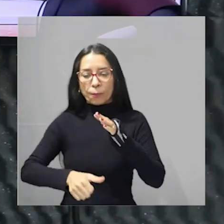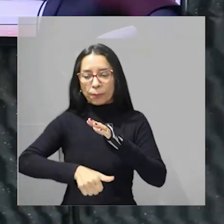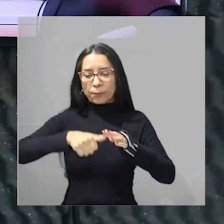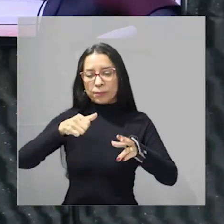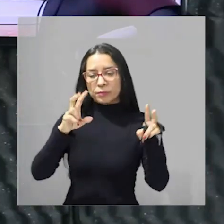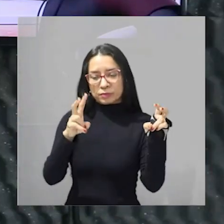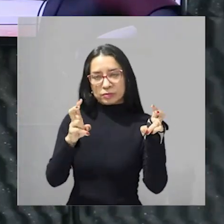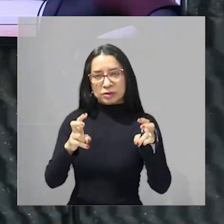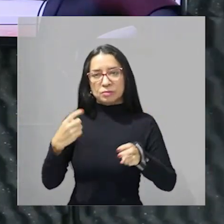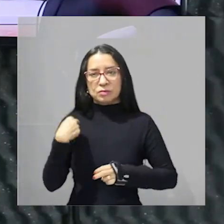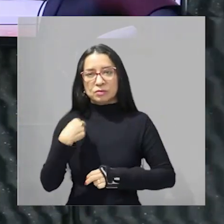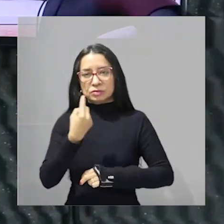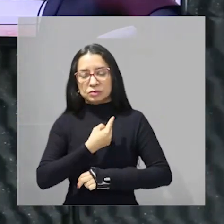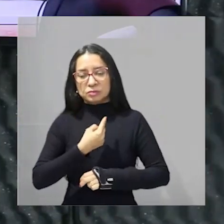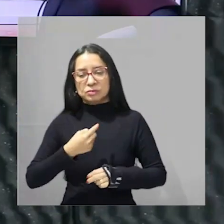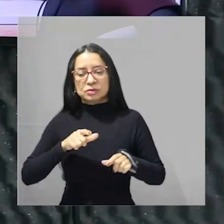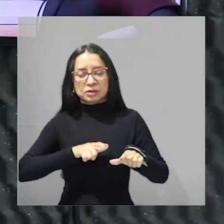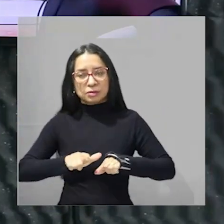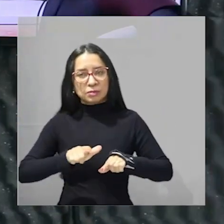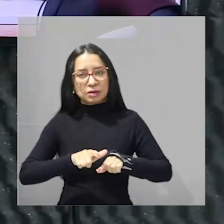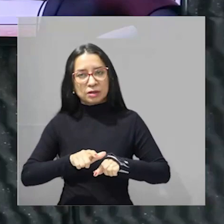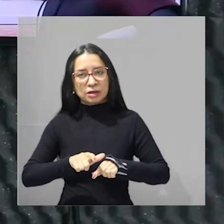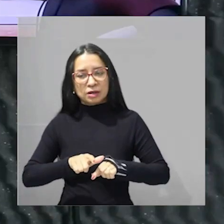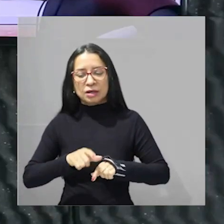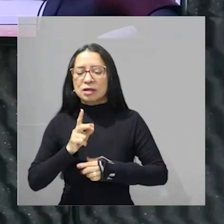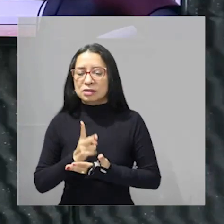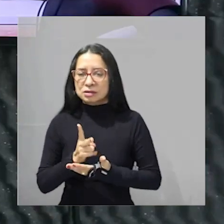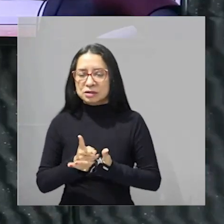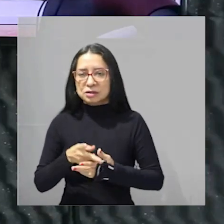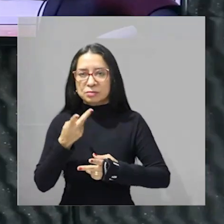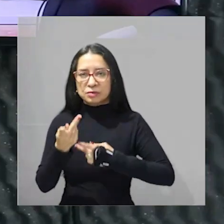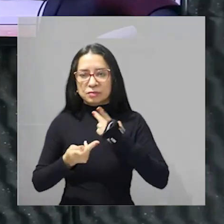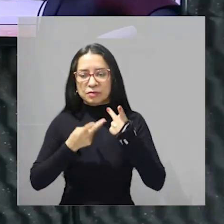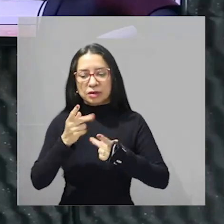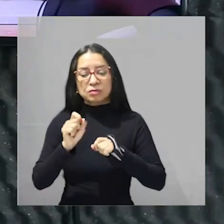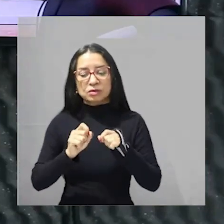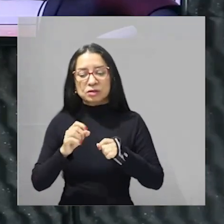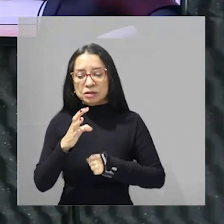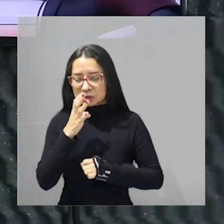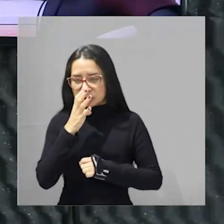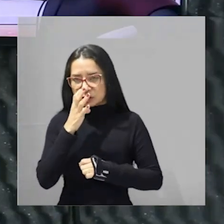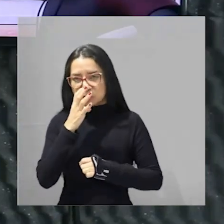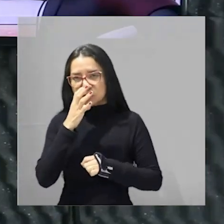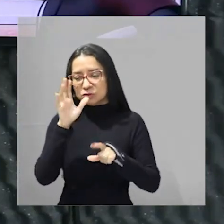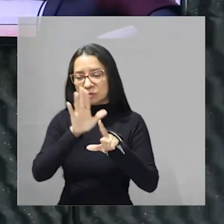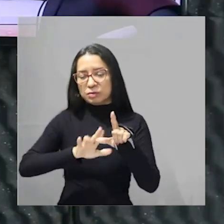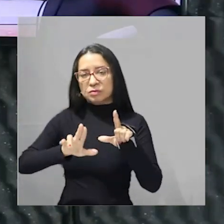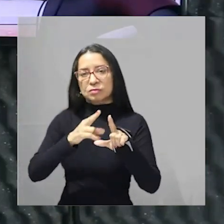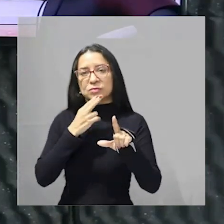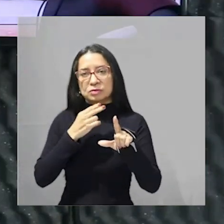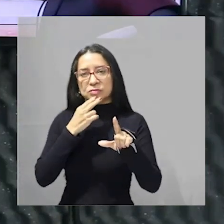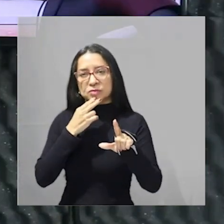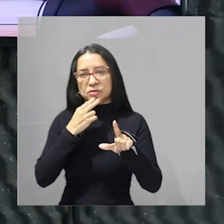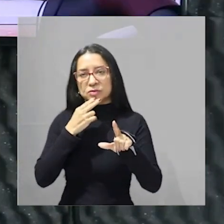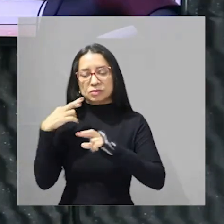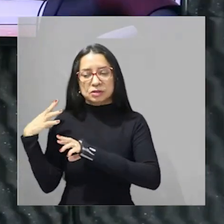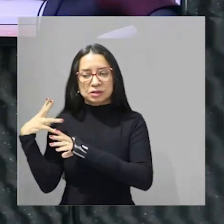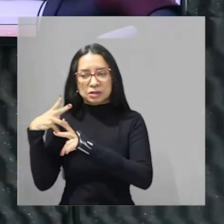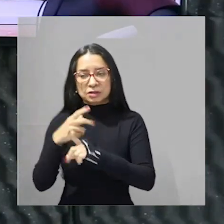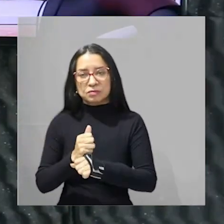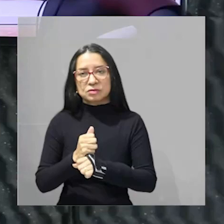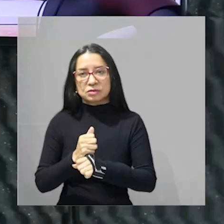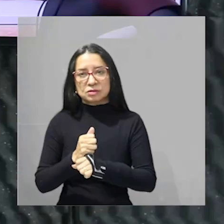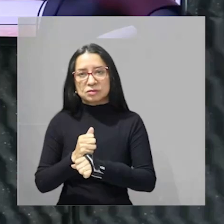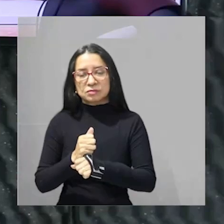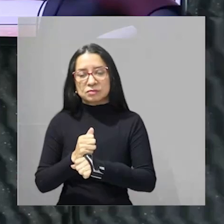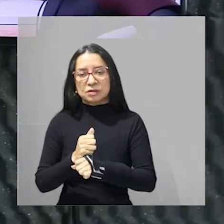sempre gosto de falar, quem está assistindo as aulas da plataforma Gonçalves Dias, quem já assistiu minhas aulas aí nas revisões que a gente ministra, inclusive